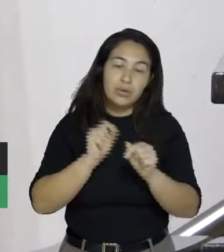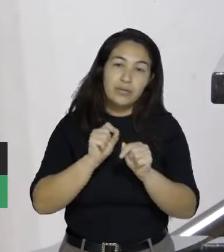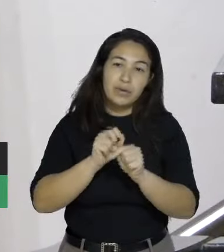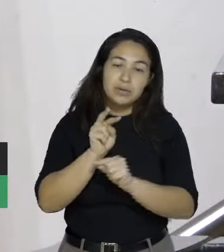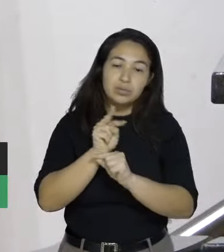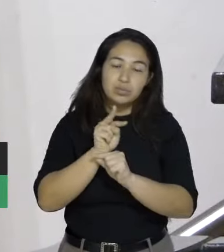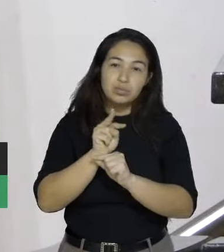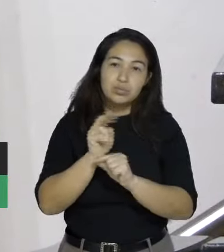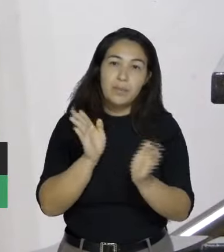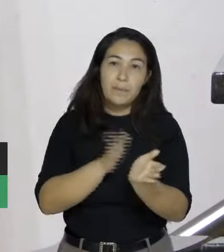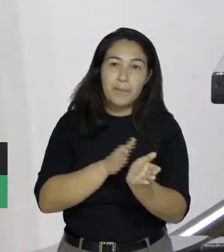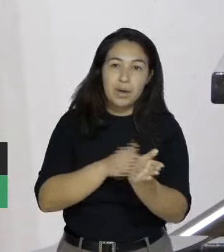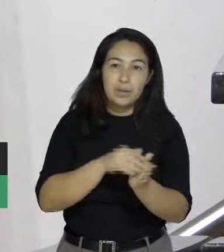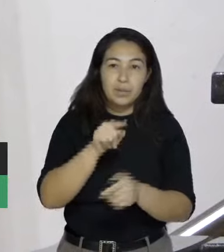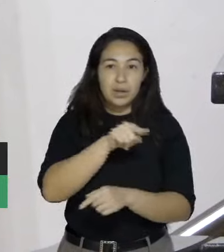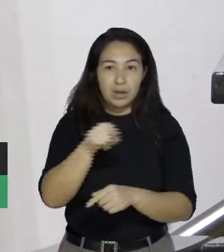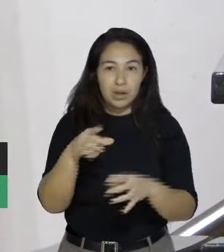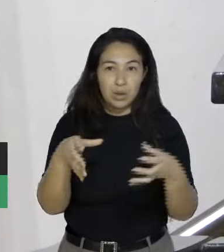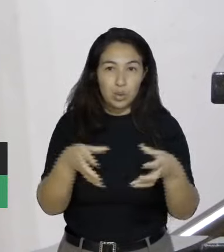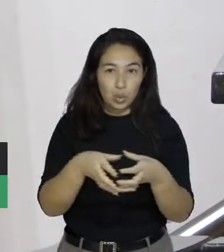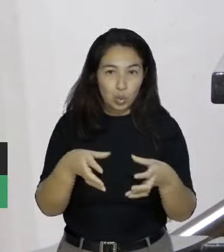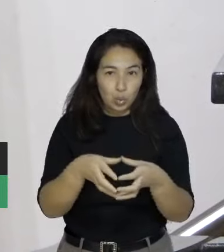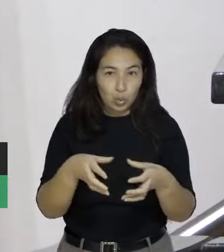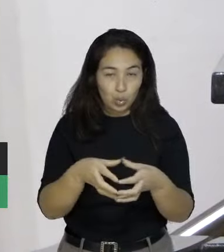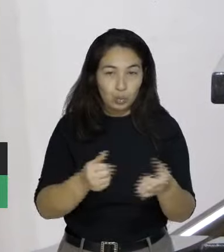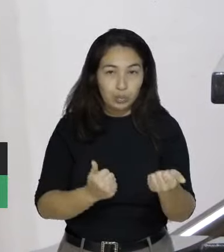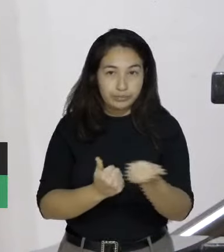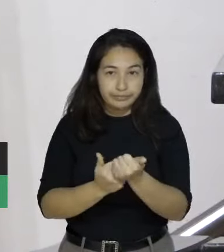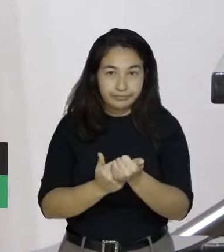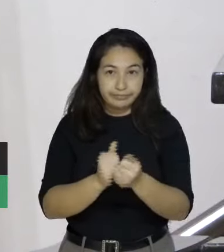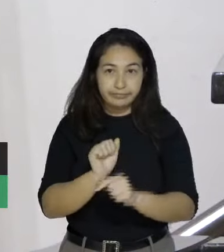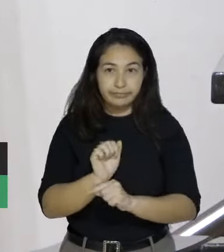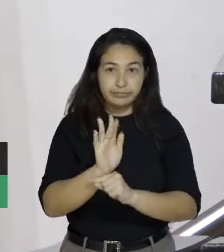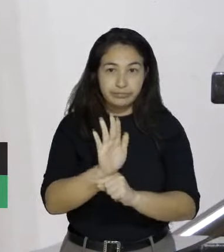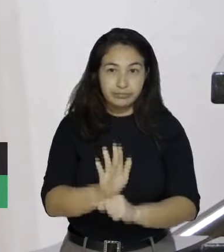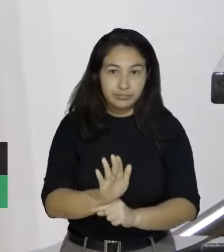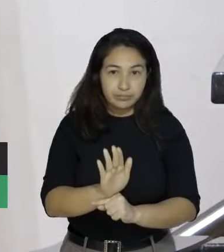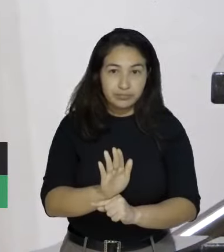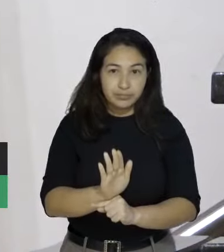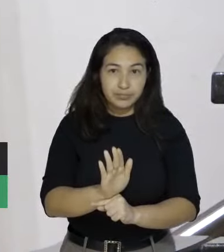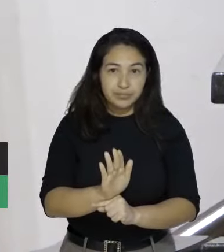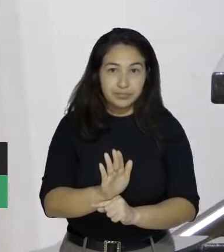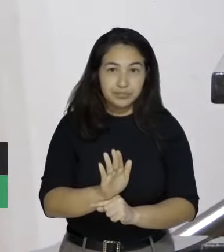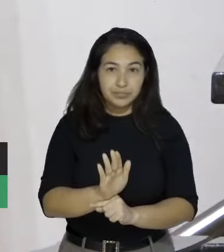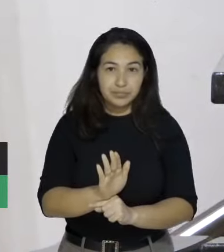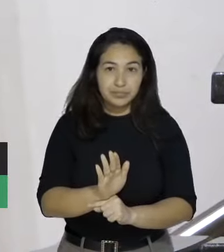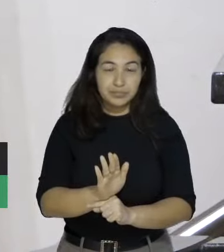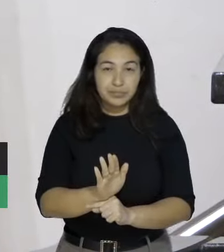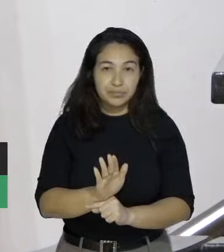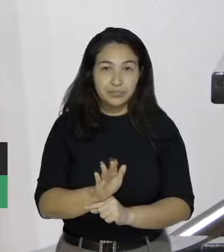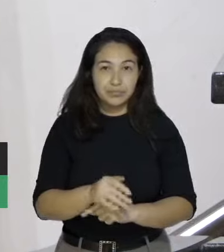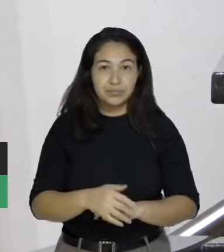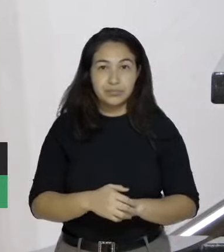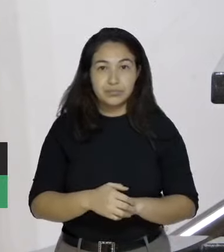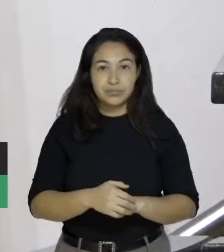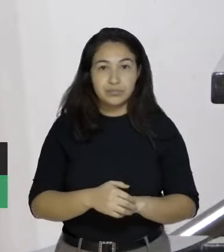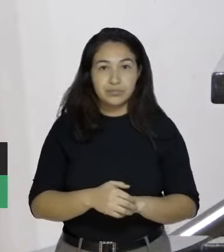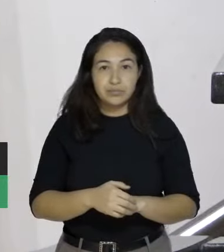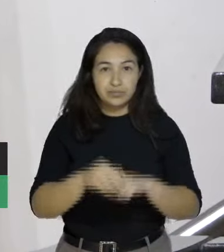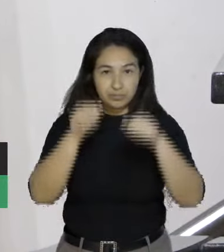aqui a frente parlamentar de apoio ao autismo espectro autista